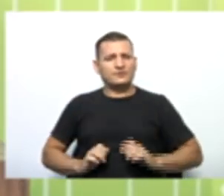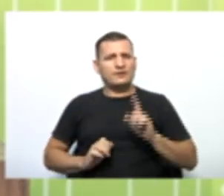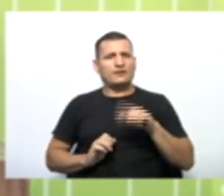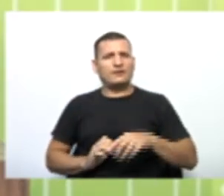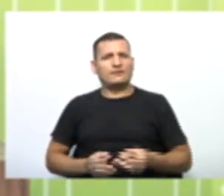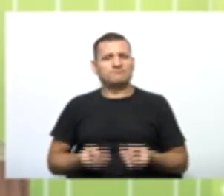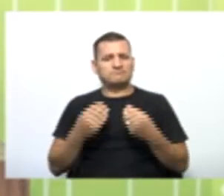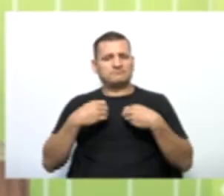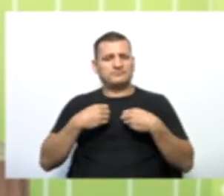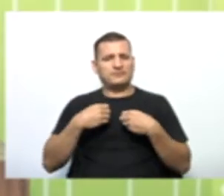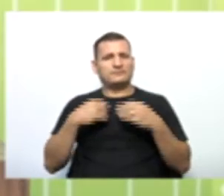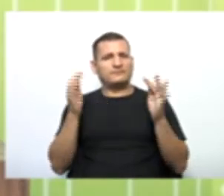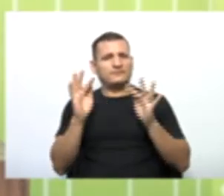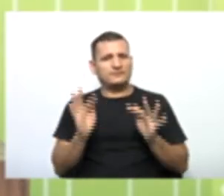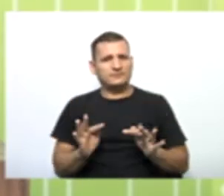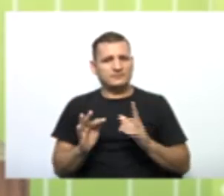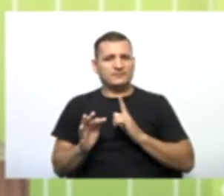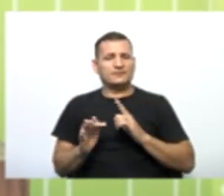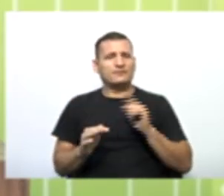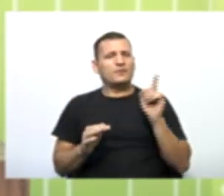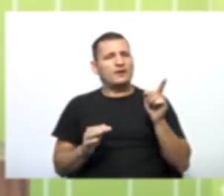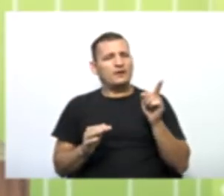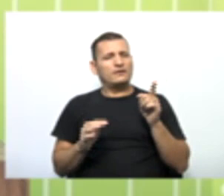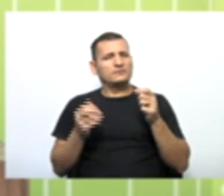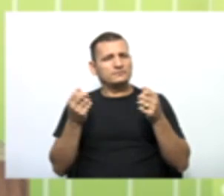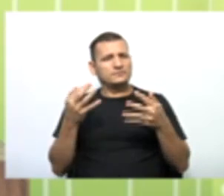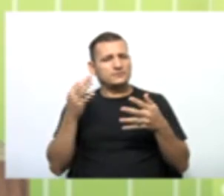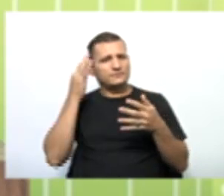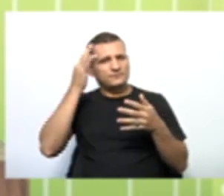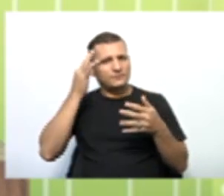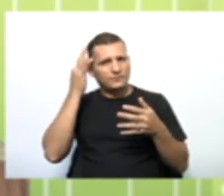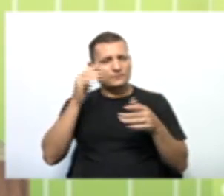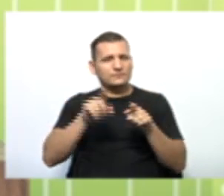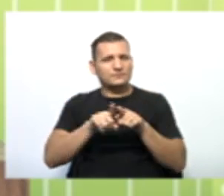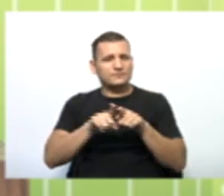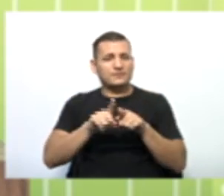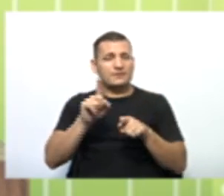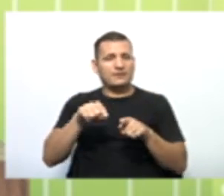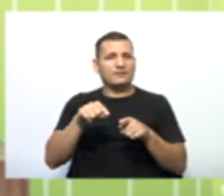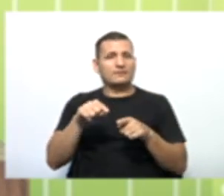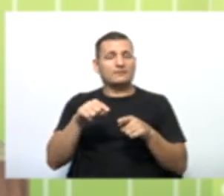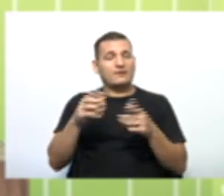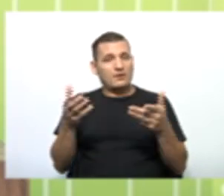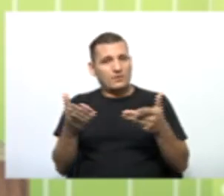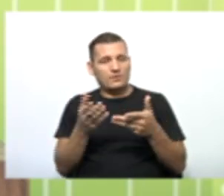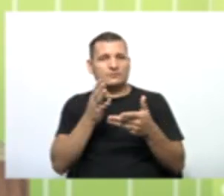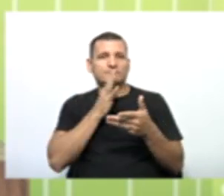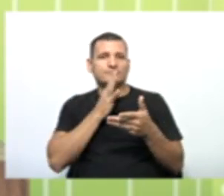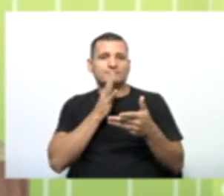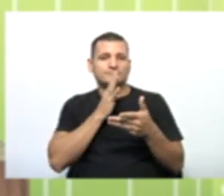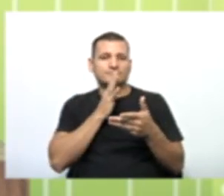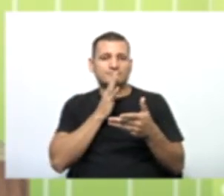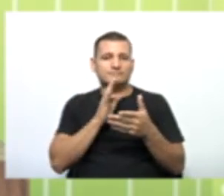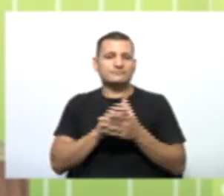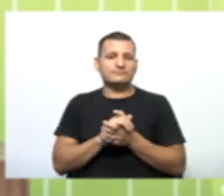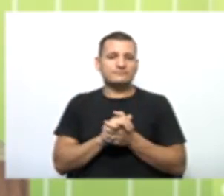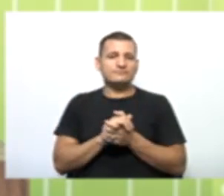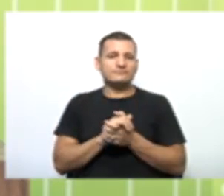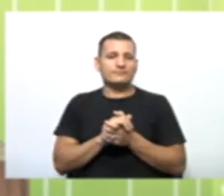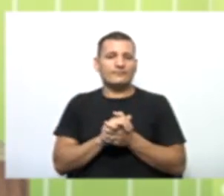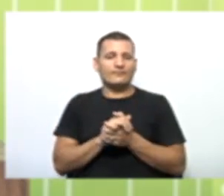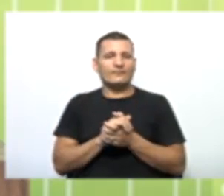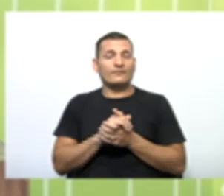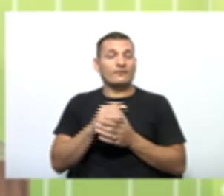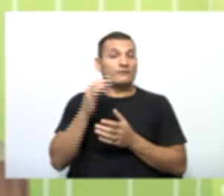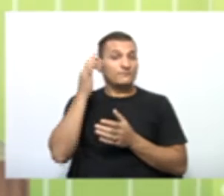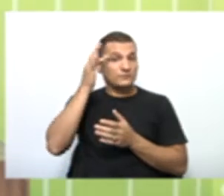faz feliz. E aí ela cita um filósofo nessa discussão, que é o filósofo que nós vamos conhecer agora. Na filosofia antiga,